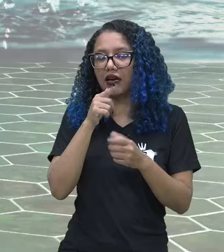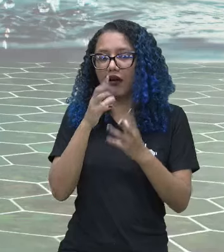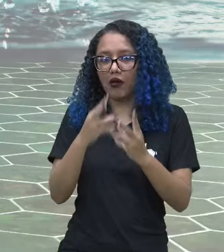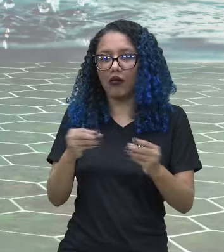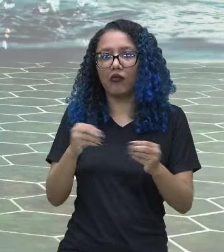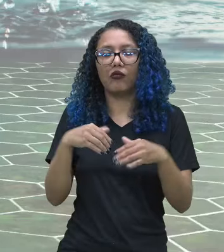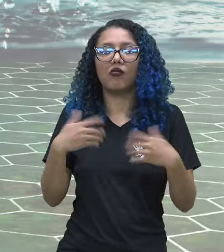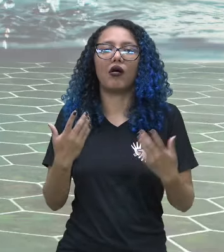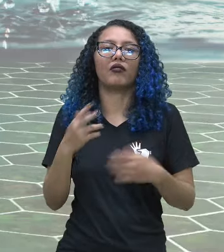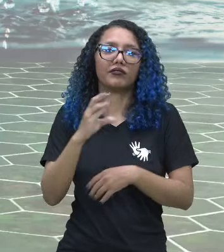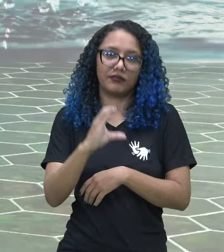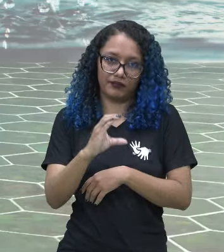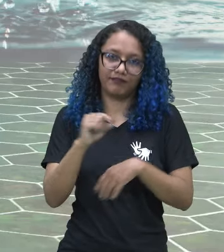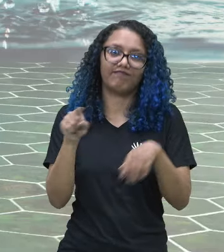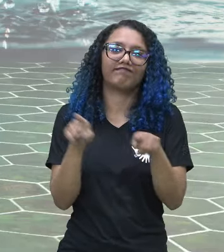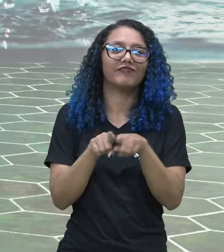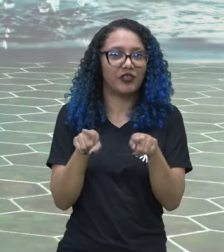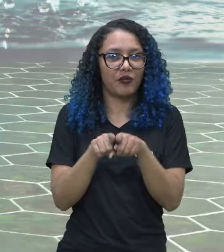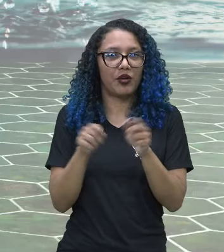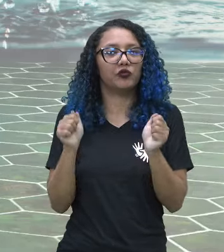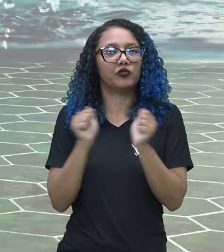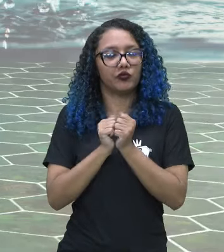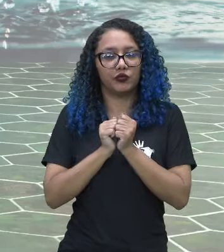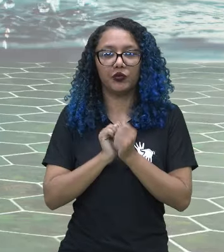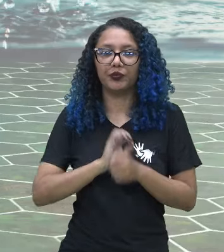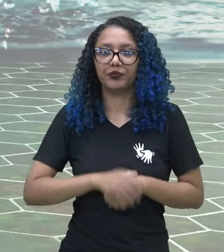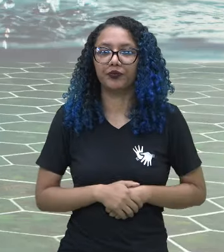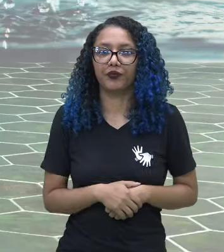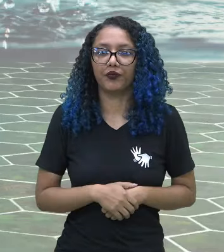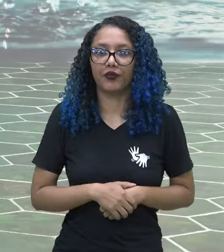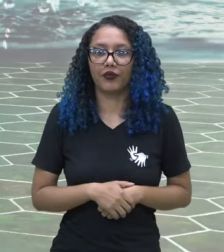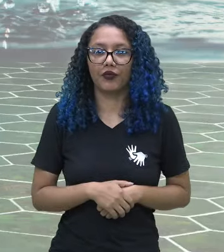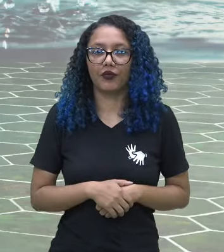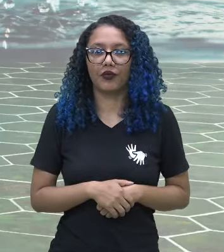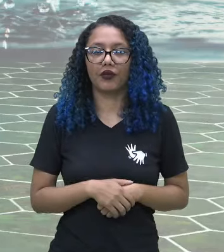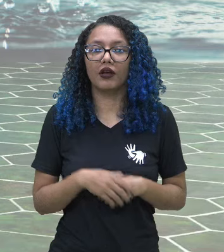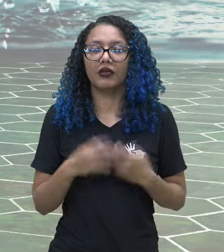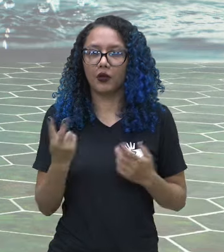C. Então, todos estes dois grupos de vitaminas